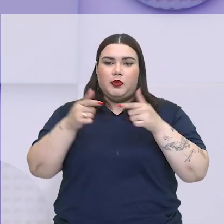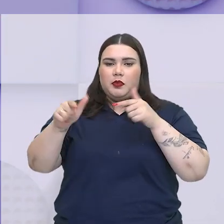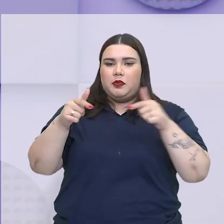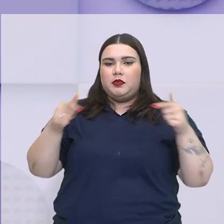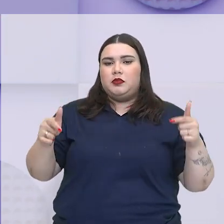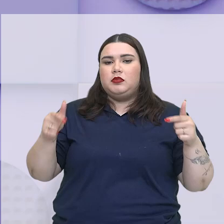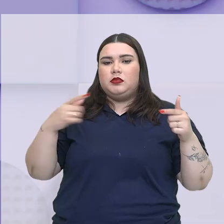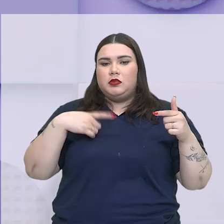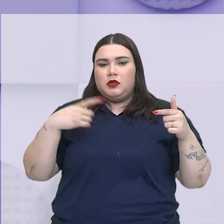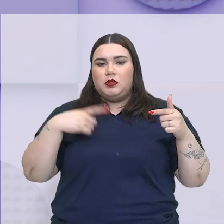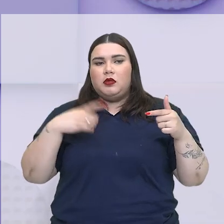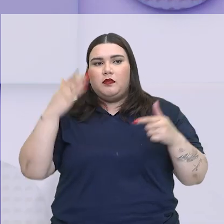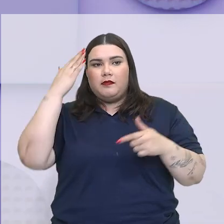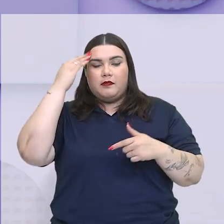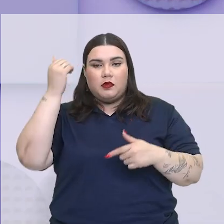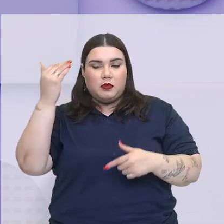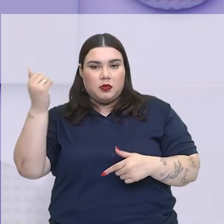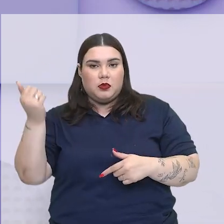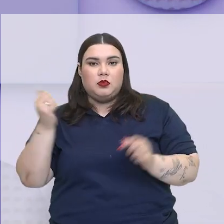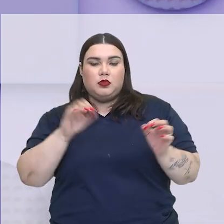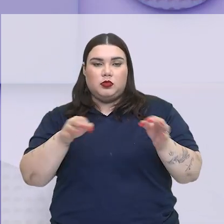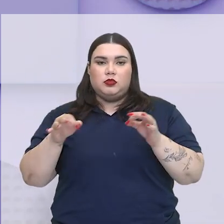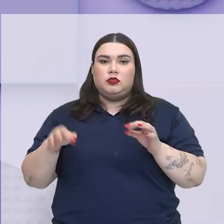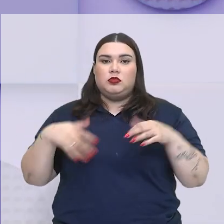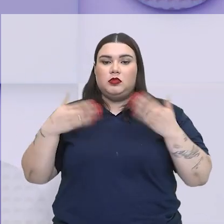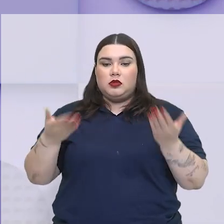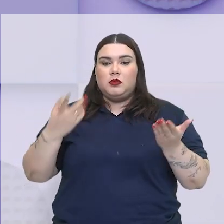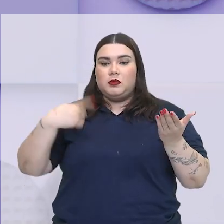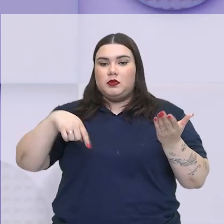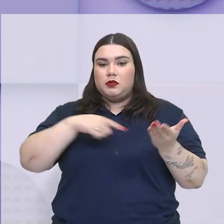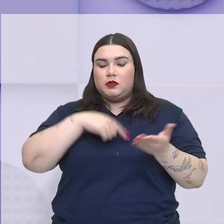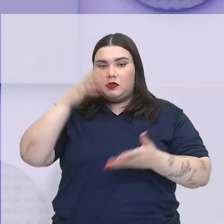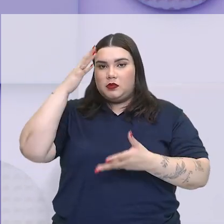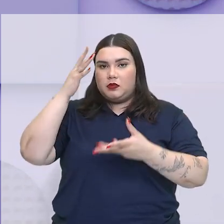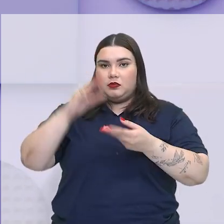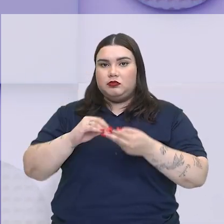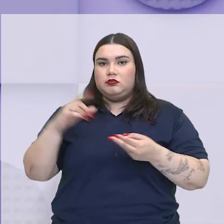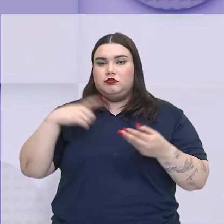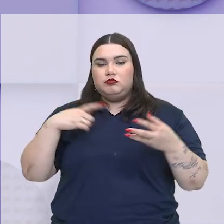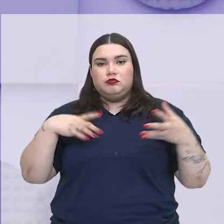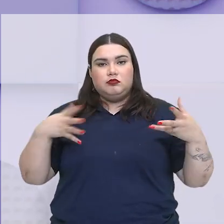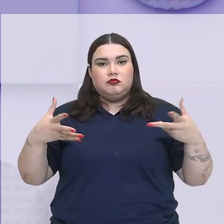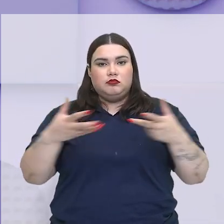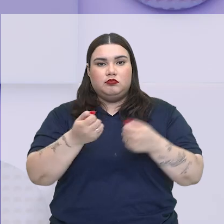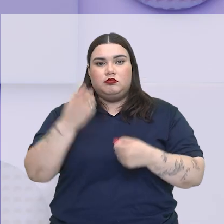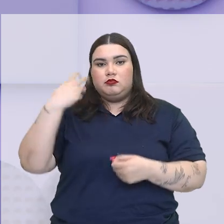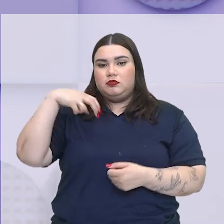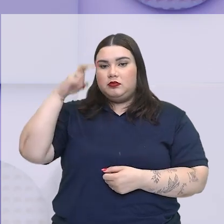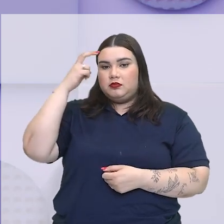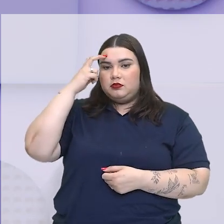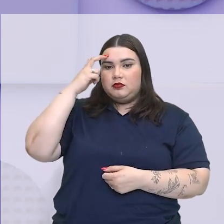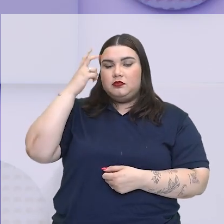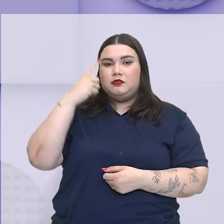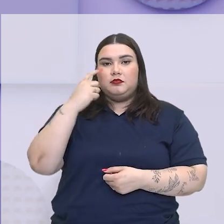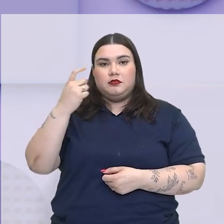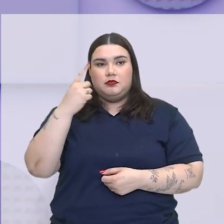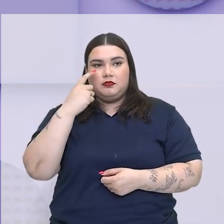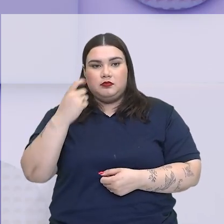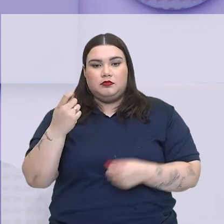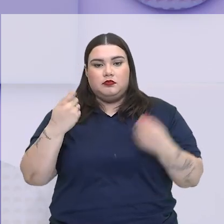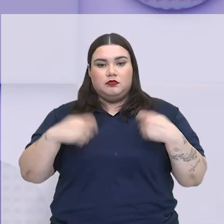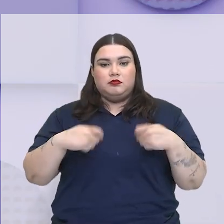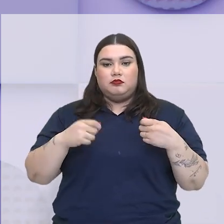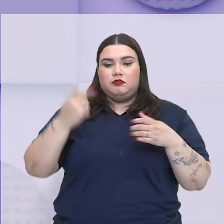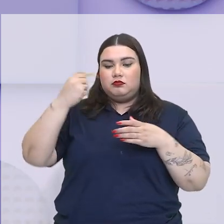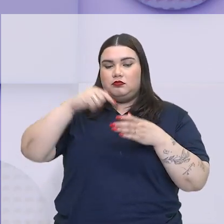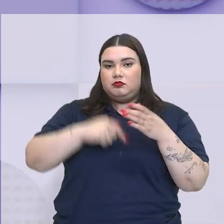né? E ficou muito famoso, nós vamos entender que também temos uma riqueza cultural muito interessante que precisa ser mais